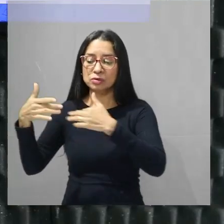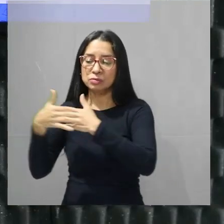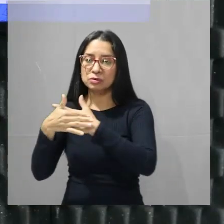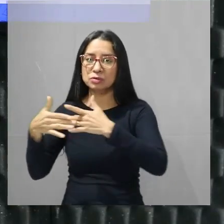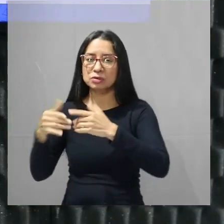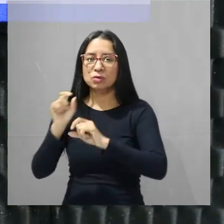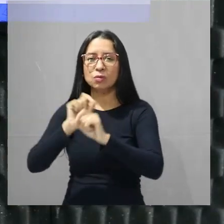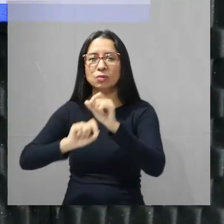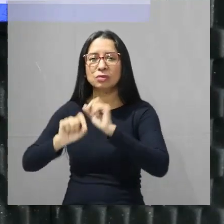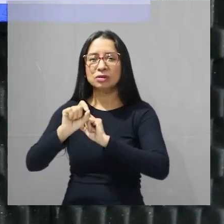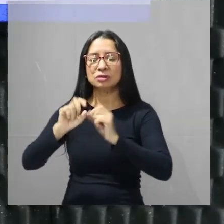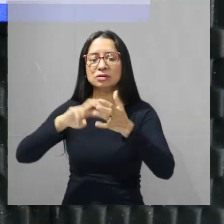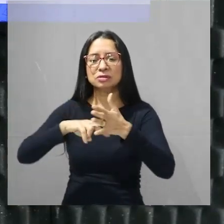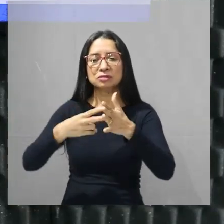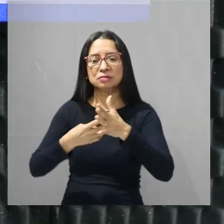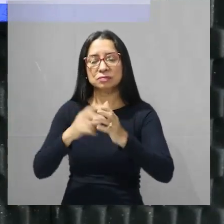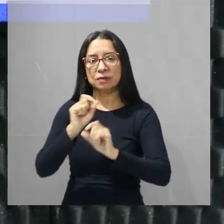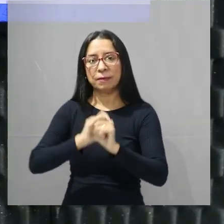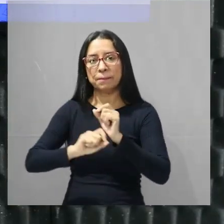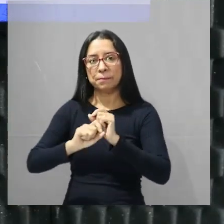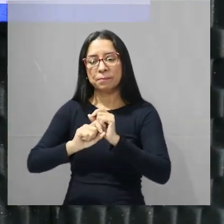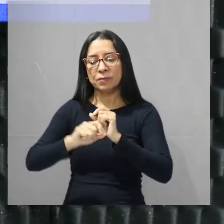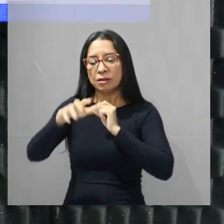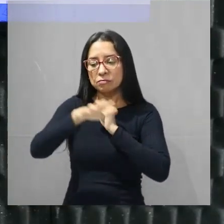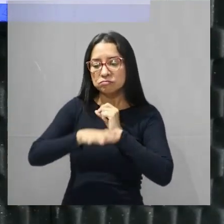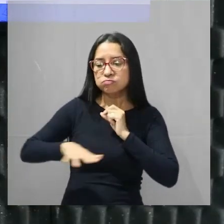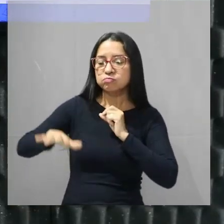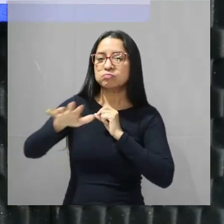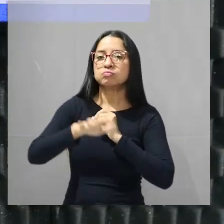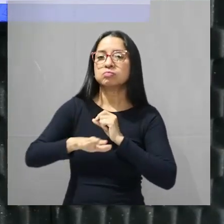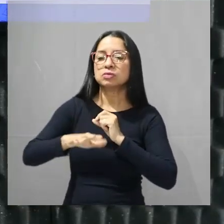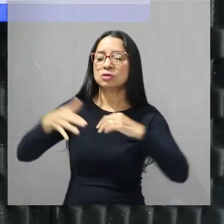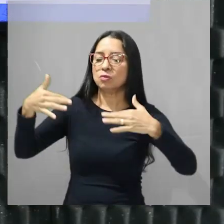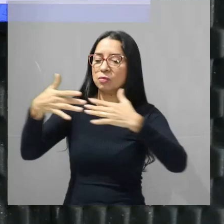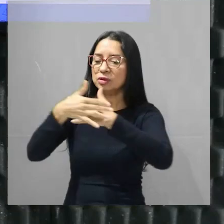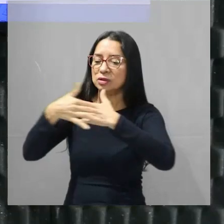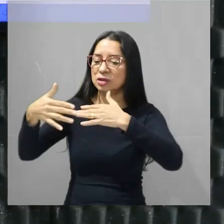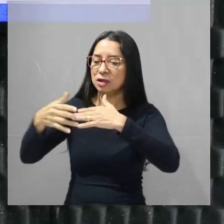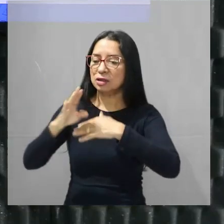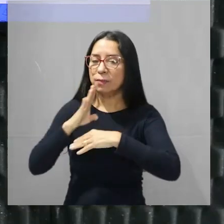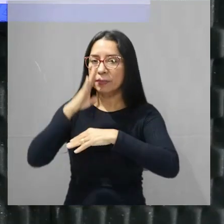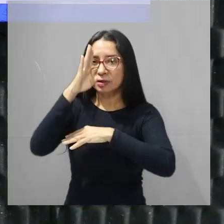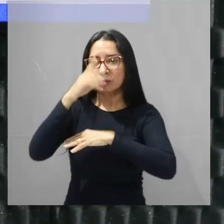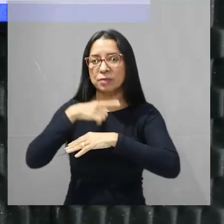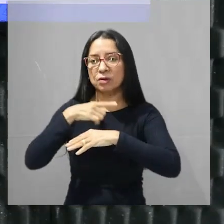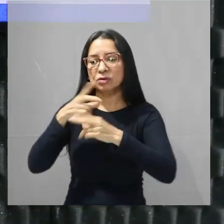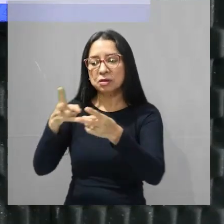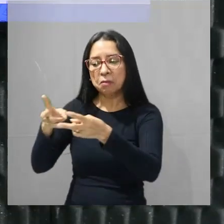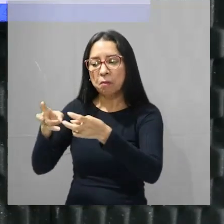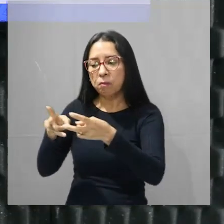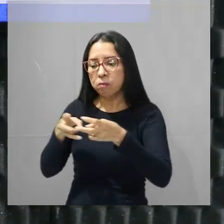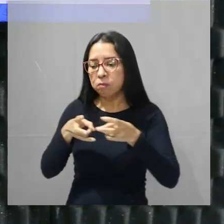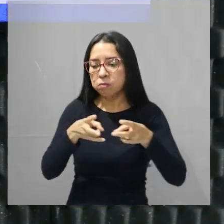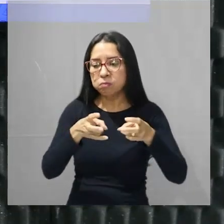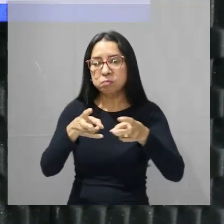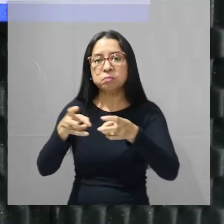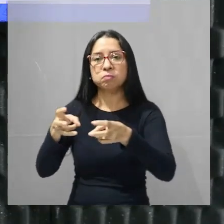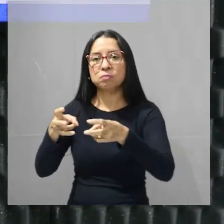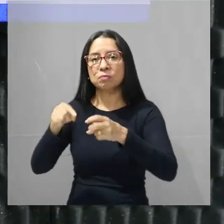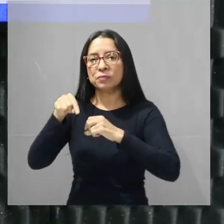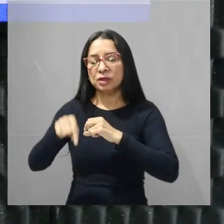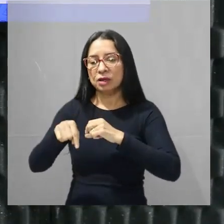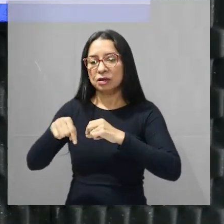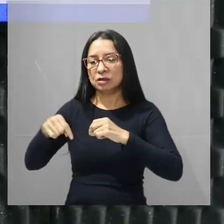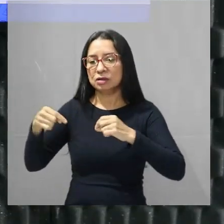são regiões metropolitanas? São áreas com uma cidade central que tem uma grande atratividade ao seu entorno. Tá? No caso